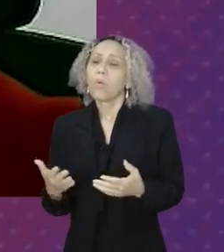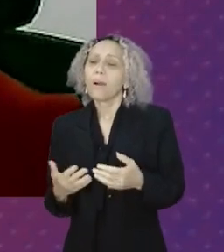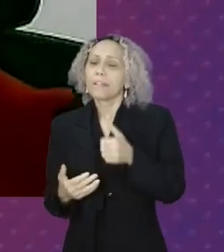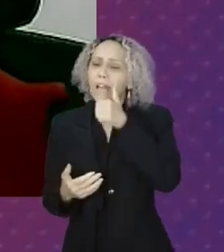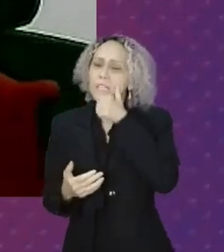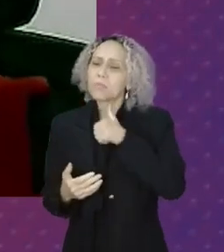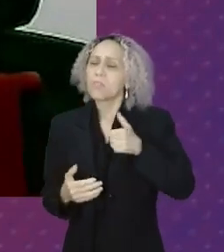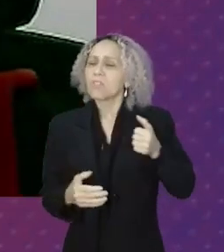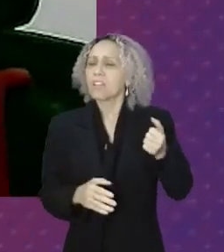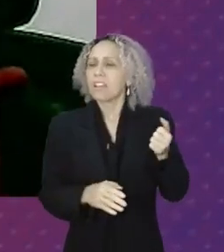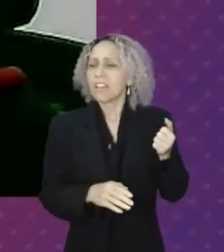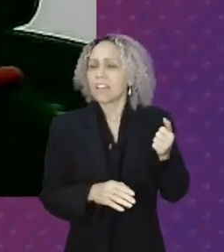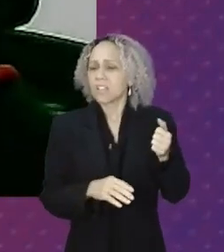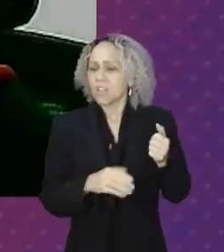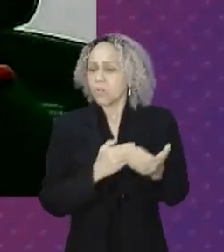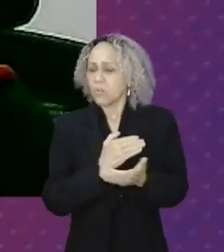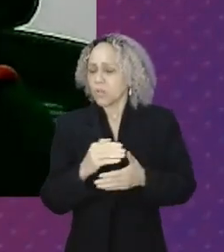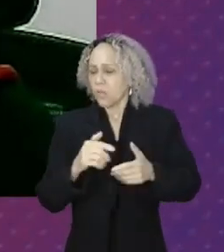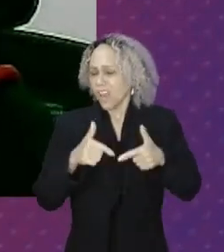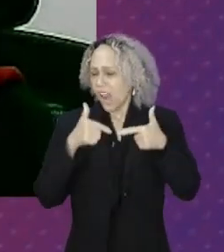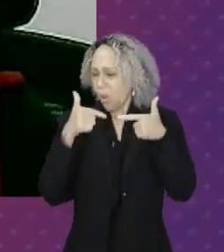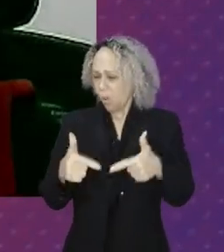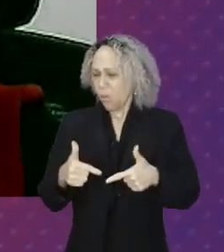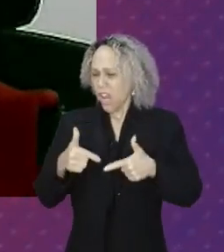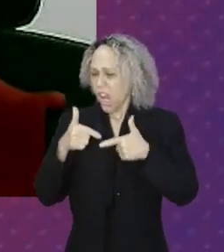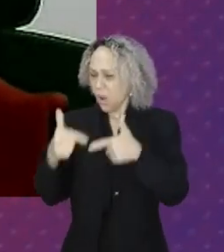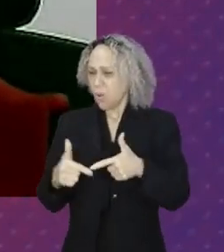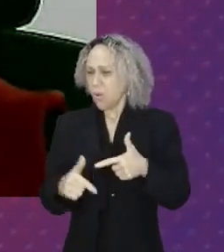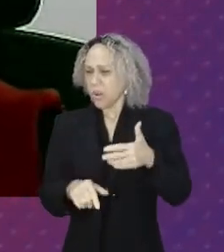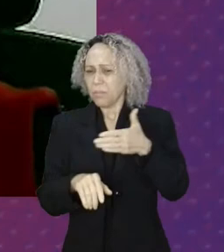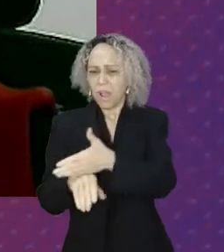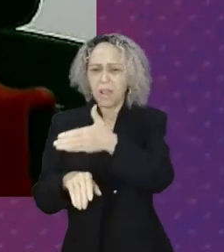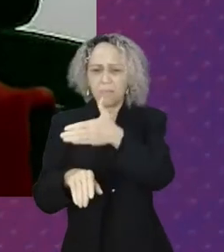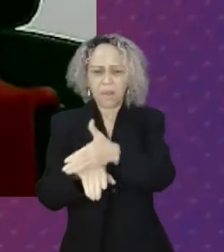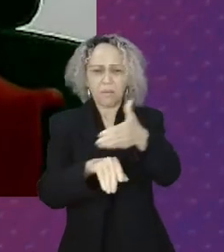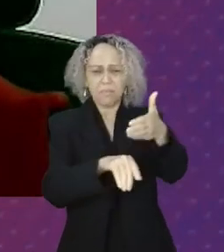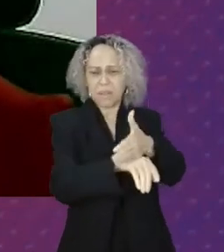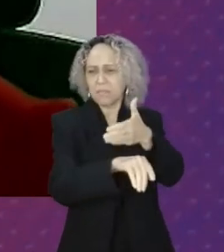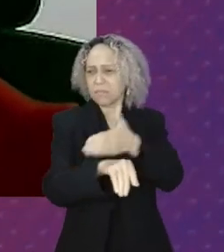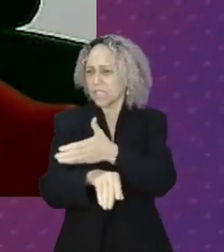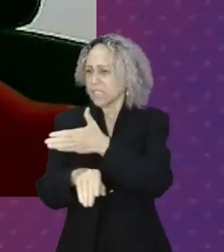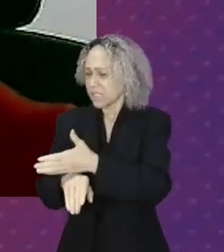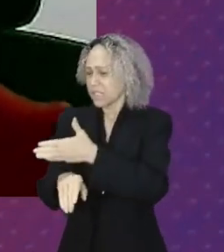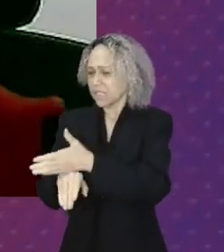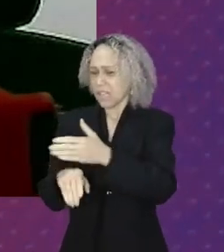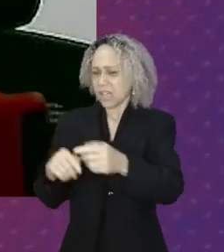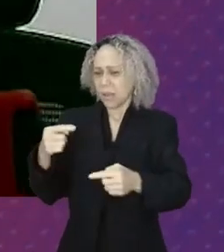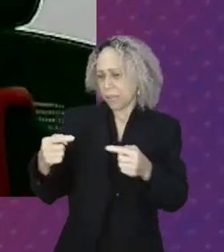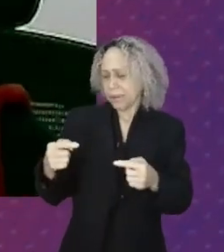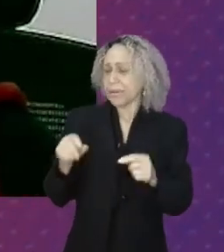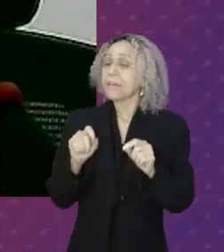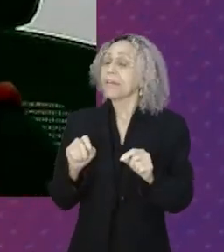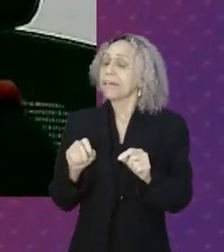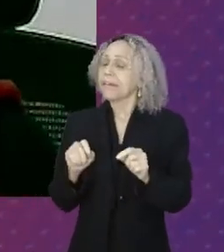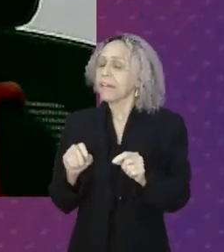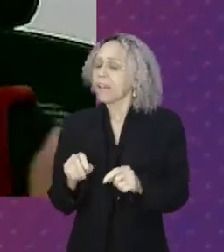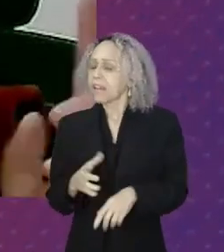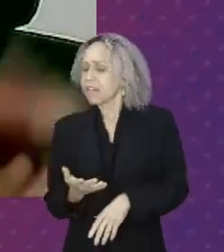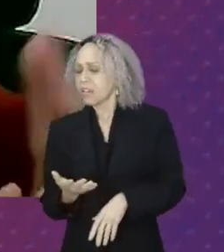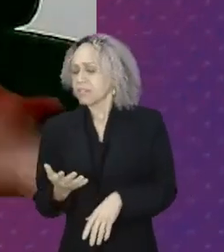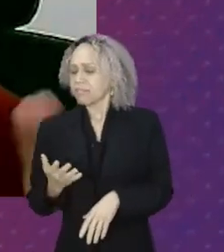poder, vários comportamentos que antes ou se classificava como